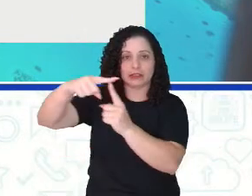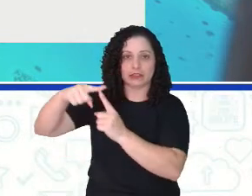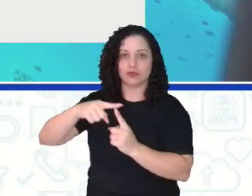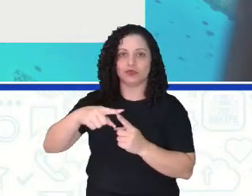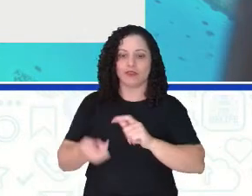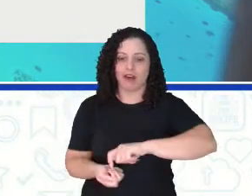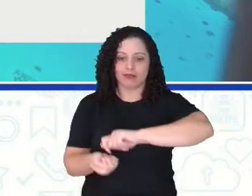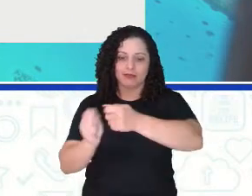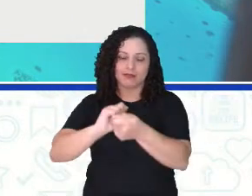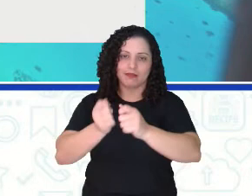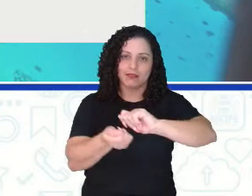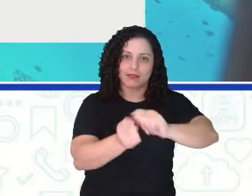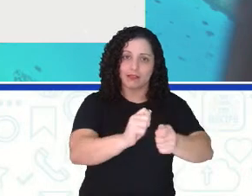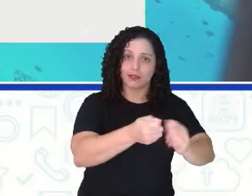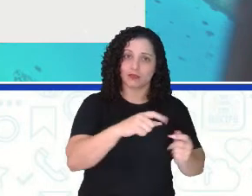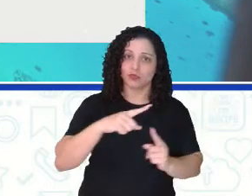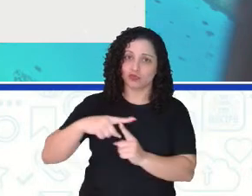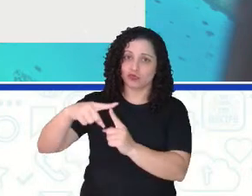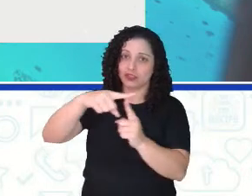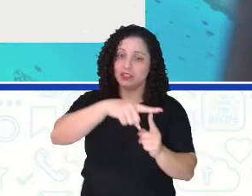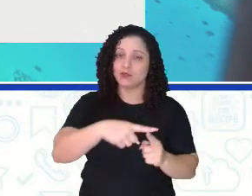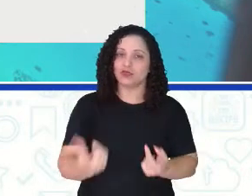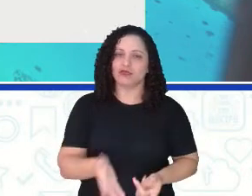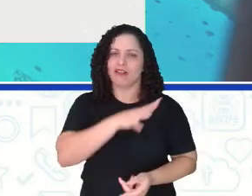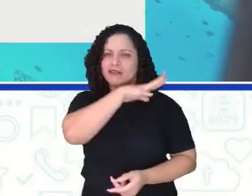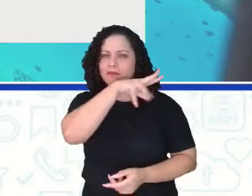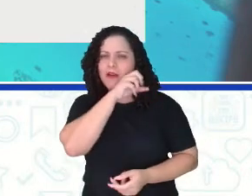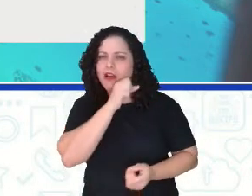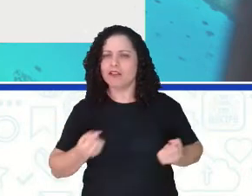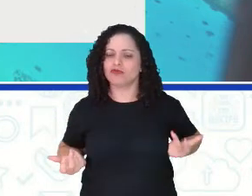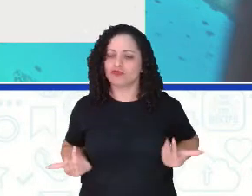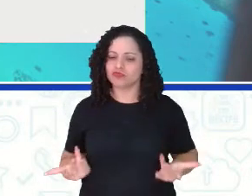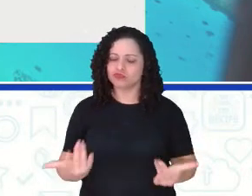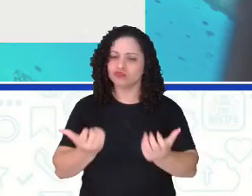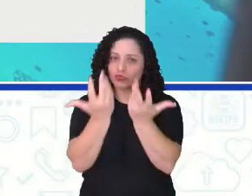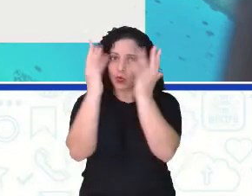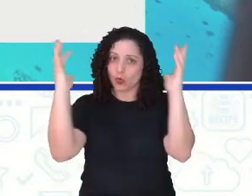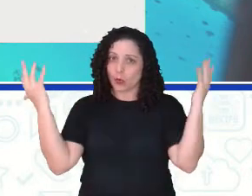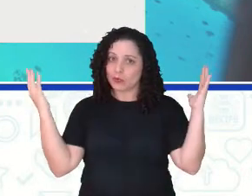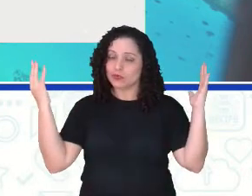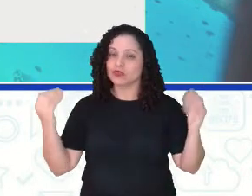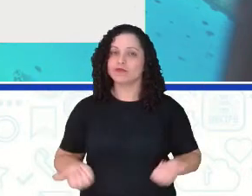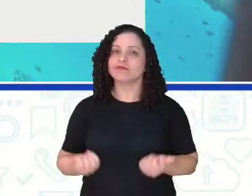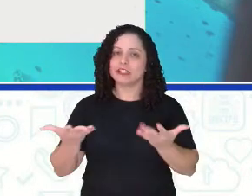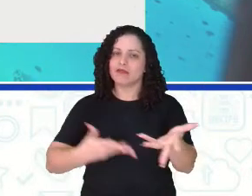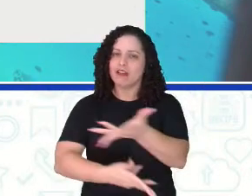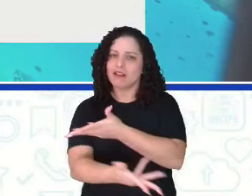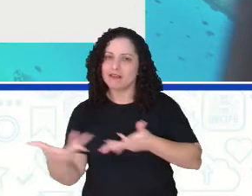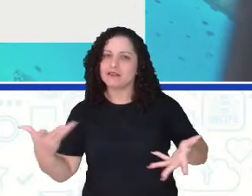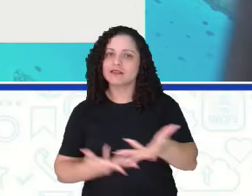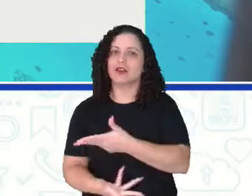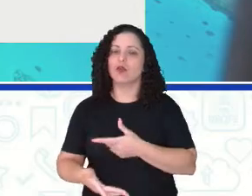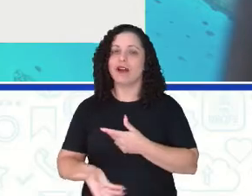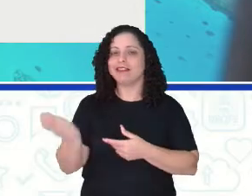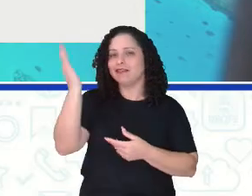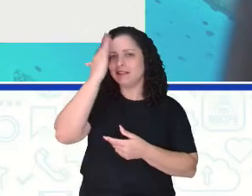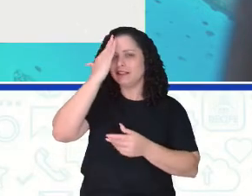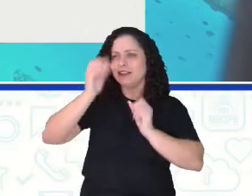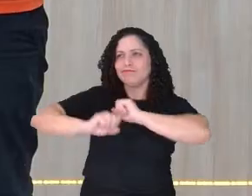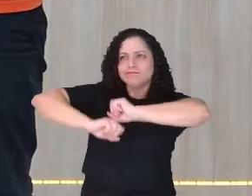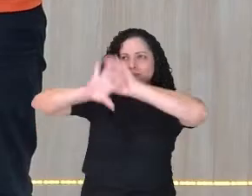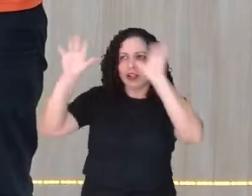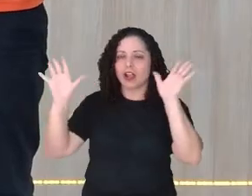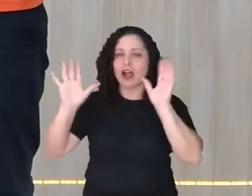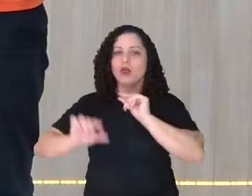das espécies, que, né, é muito relacionado a esse processo para entender o endemismo, né, porque